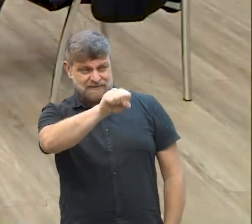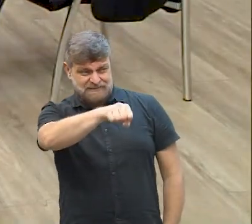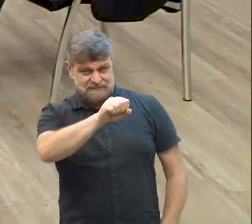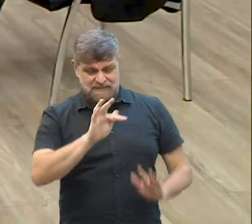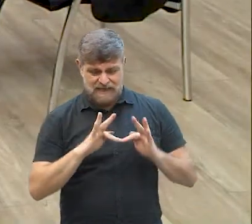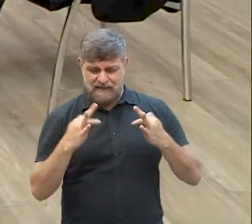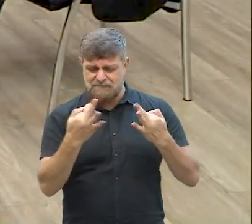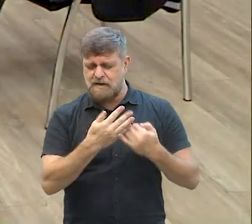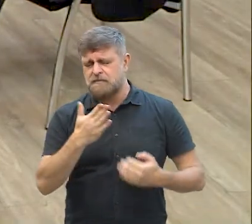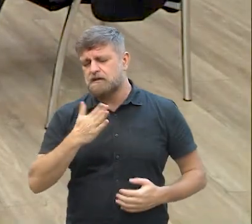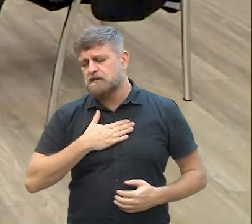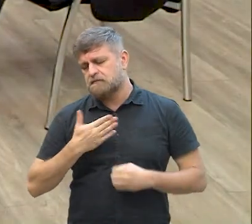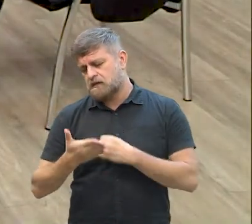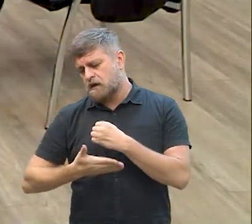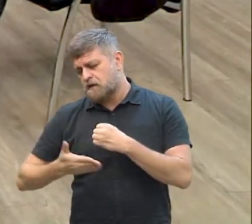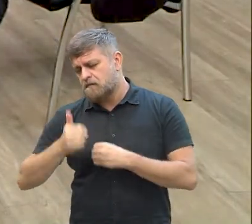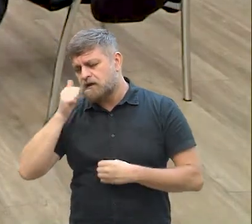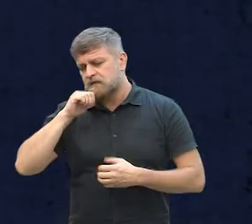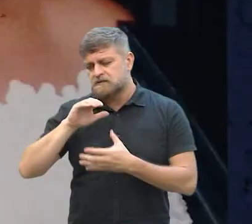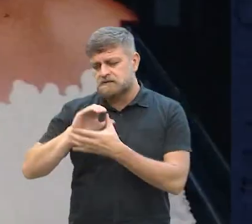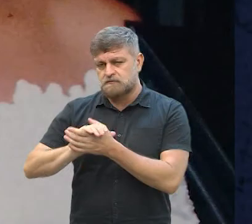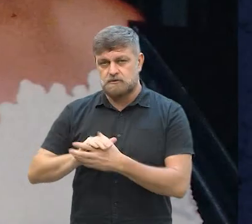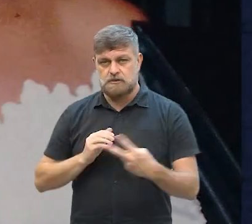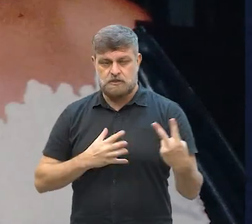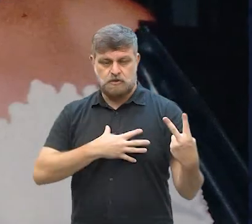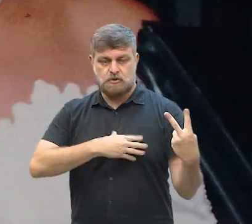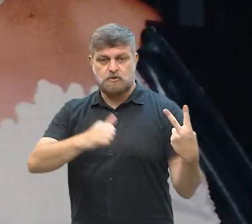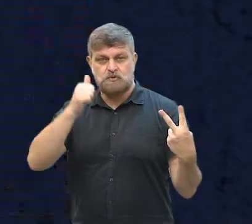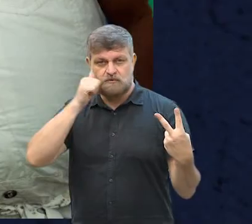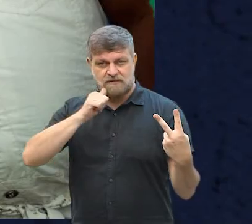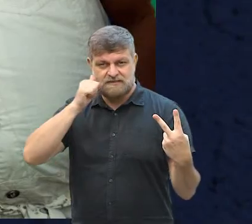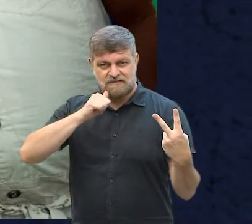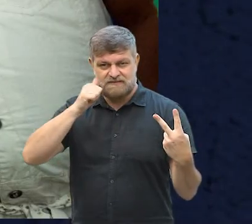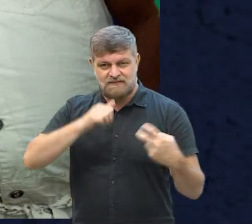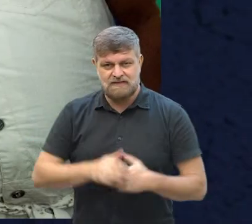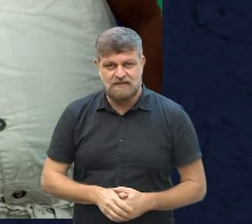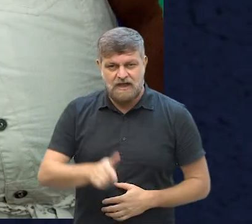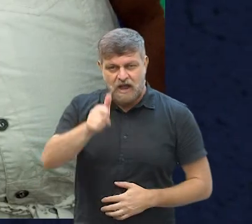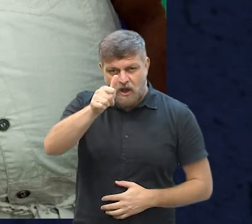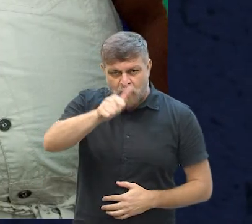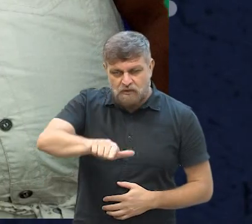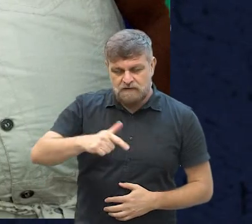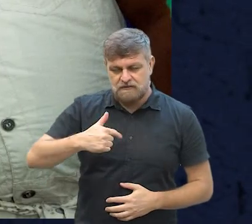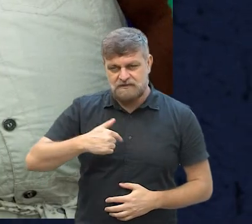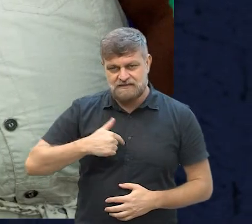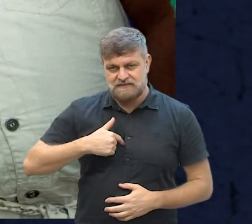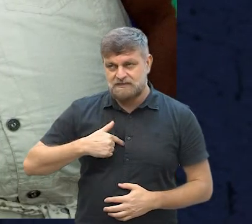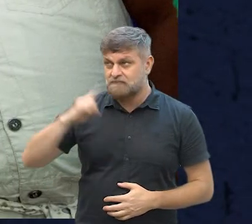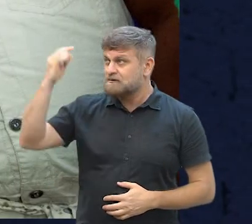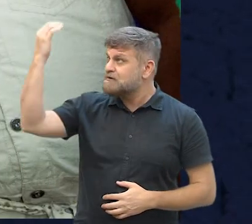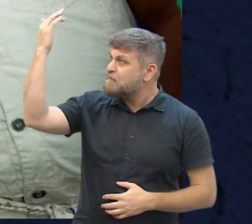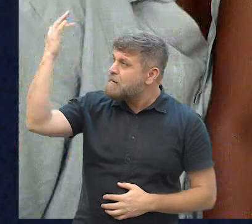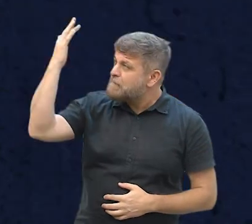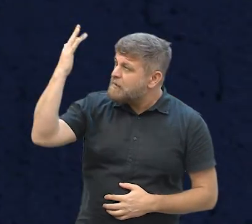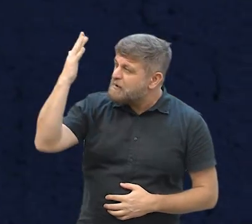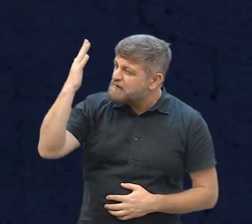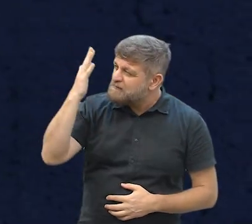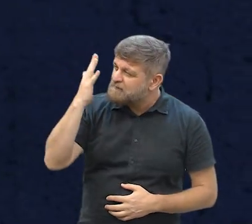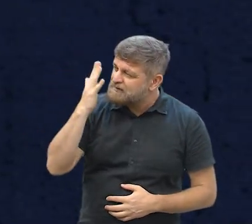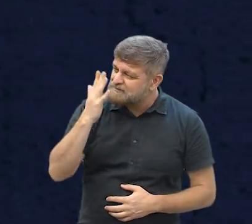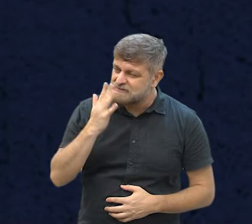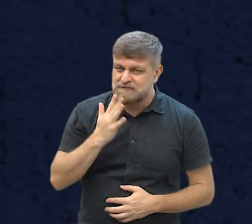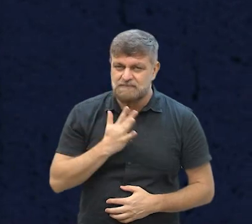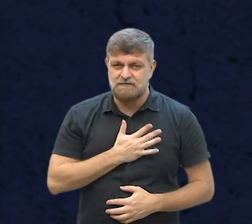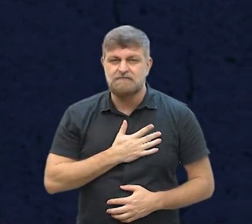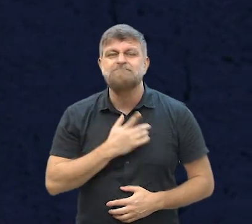com certeza. A família é a minha base, né? Minha esposa, minhas 2 filhas. Mais uma vez, eu também fui abençoado por Deus,